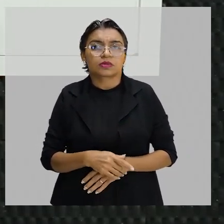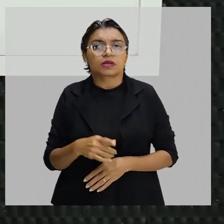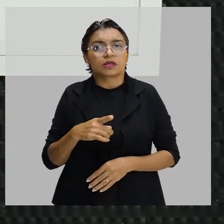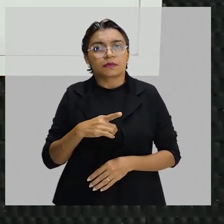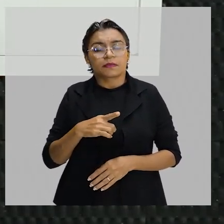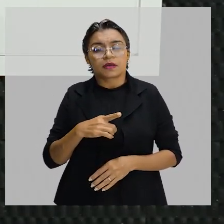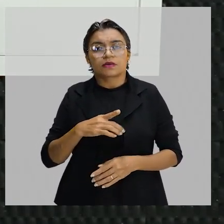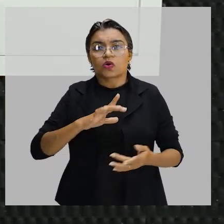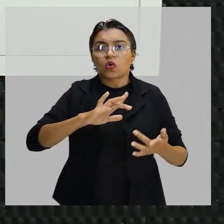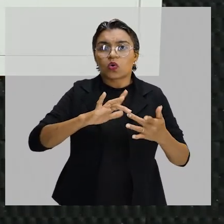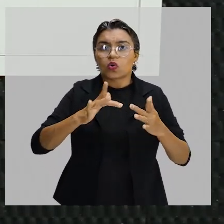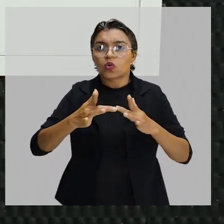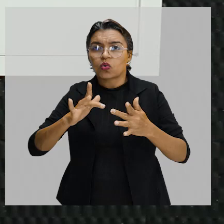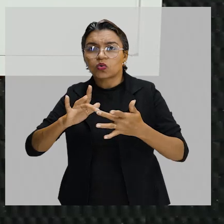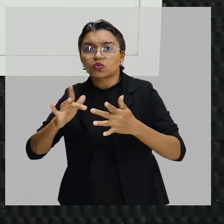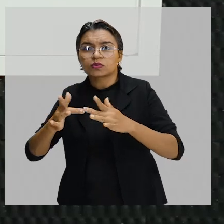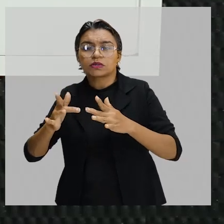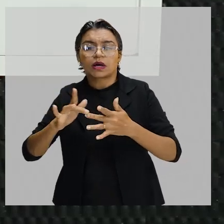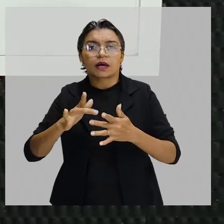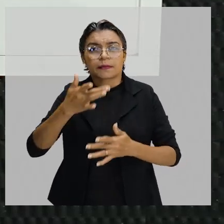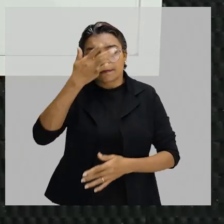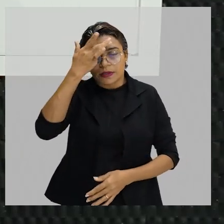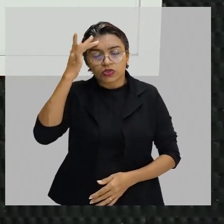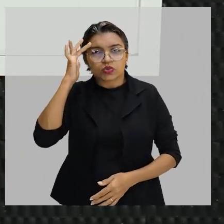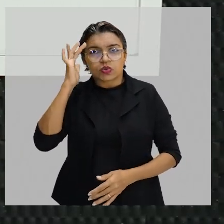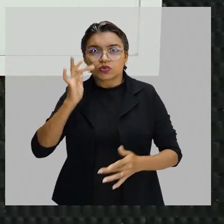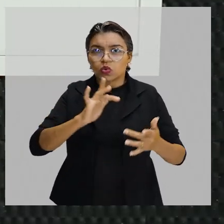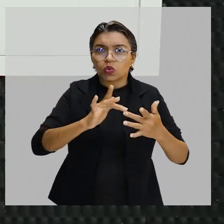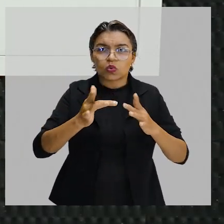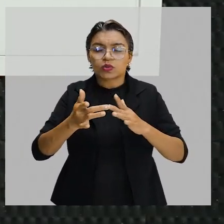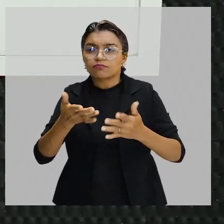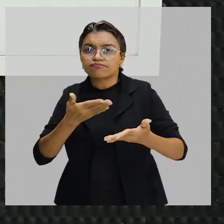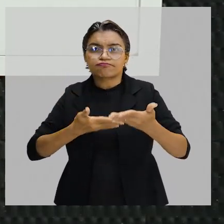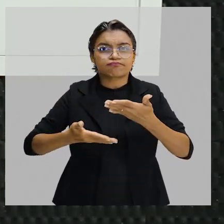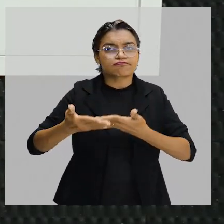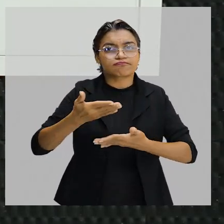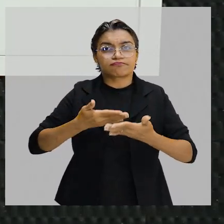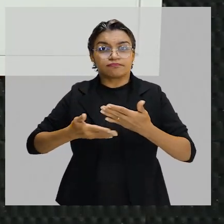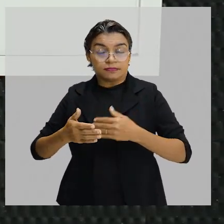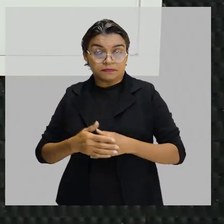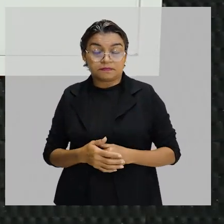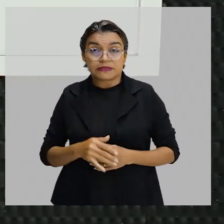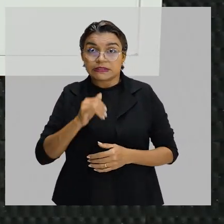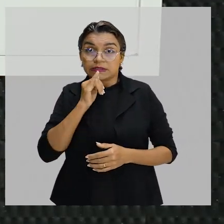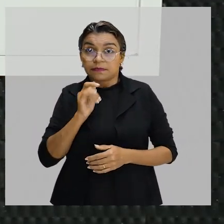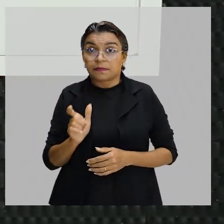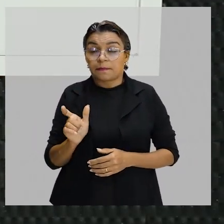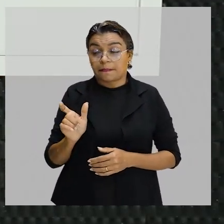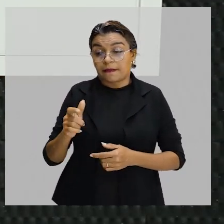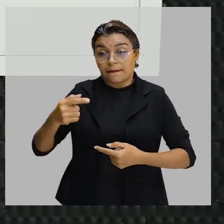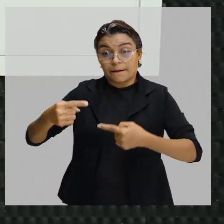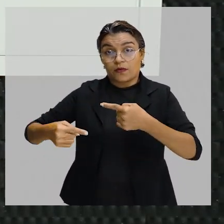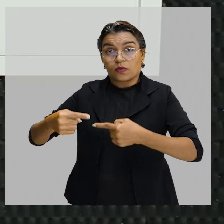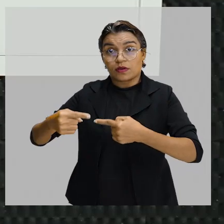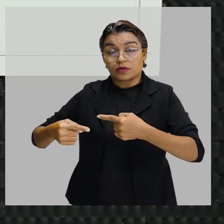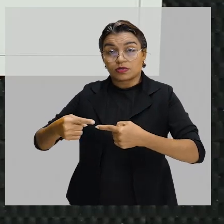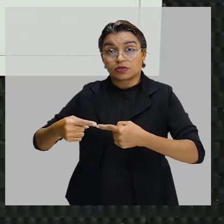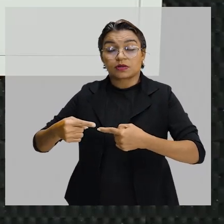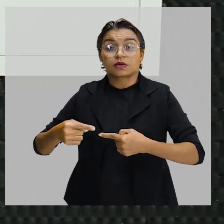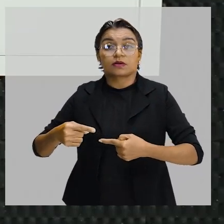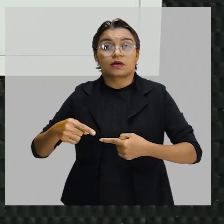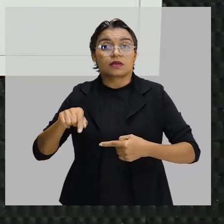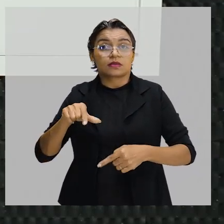deste contato com os nossos pares, ok? Bom, você vai ver que esse termo política, ele vai sofrer uma